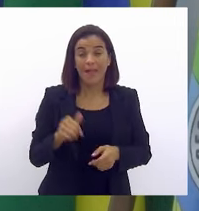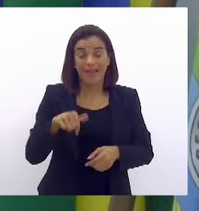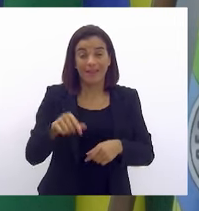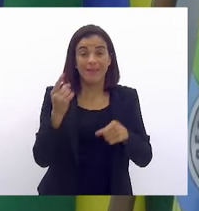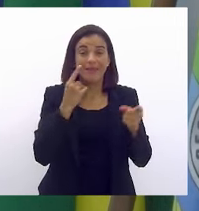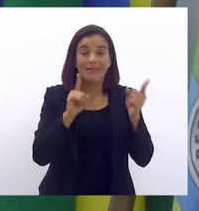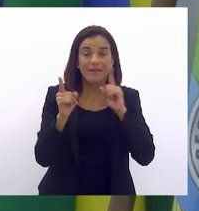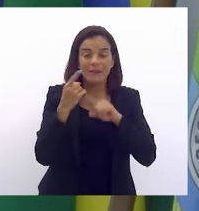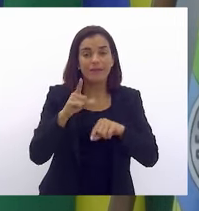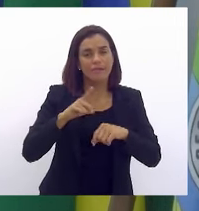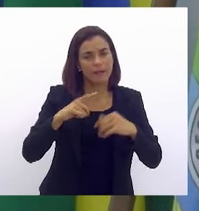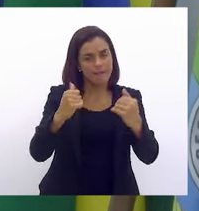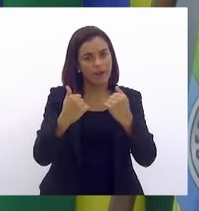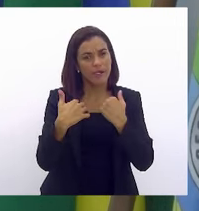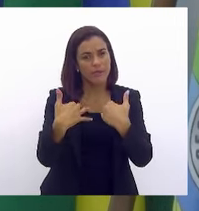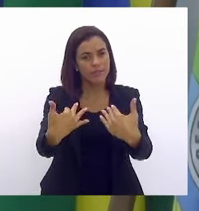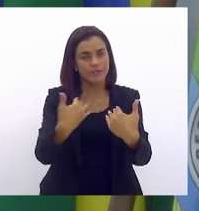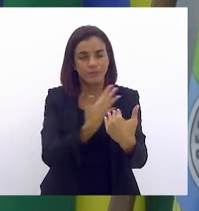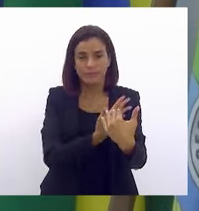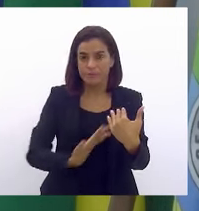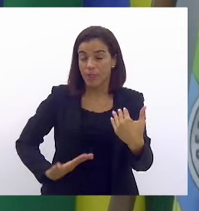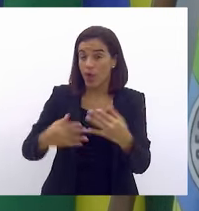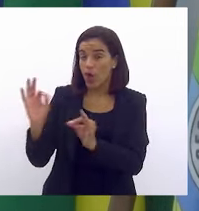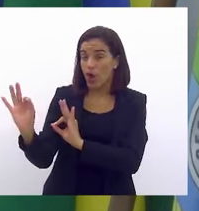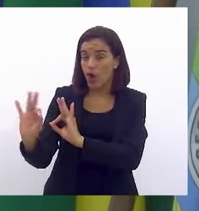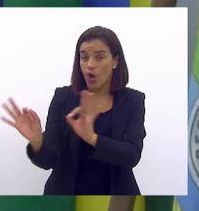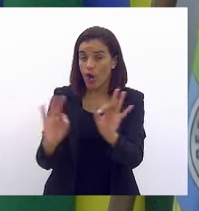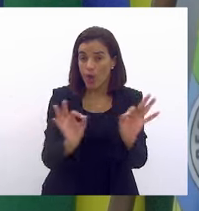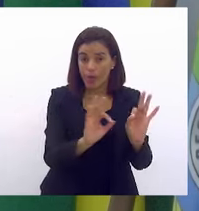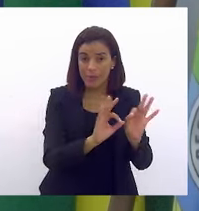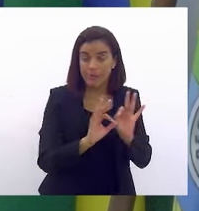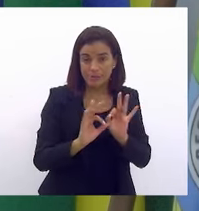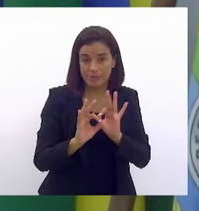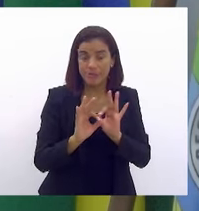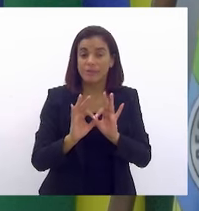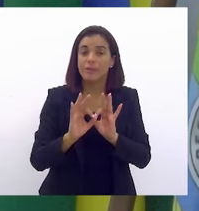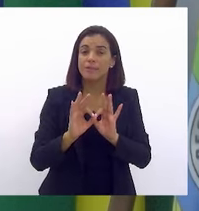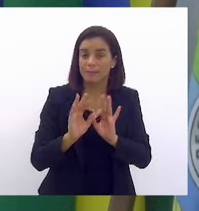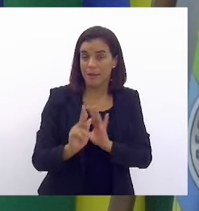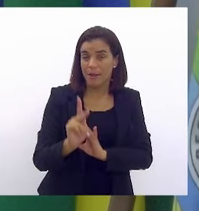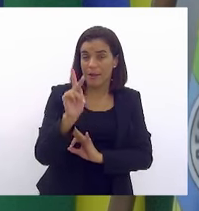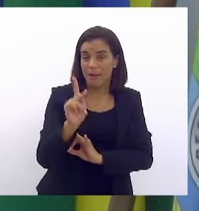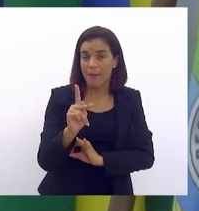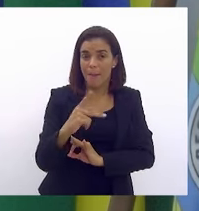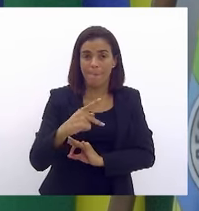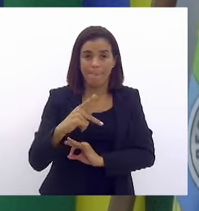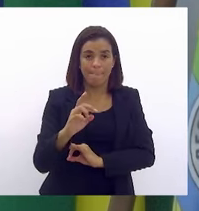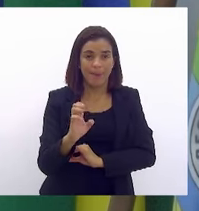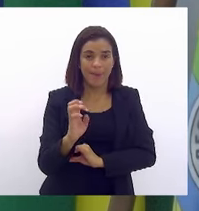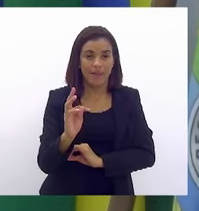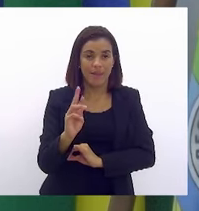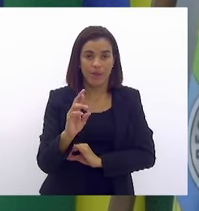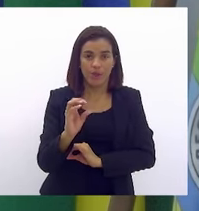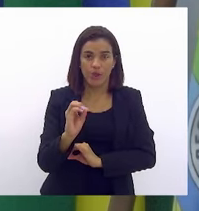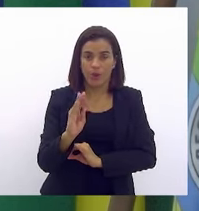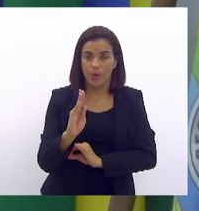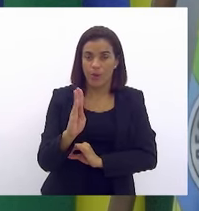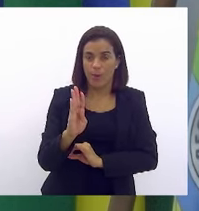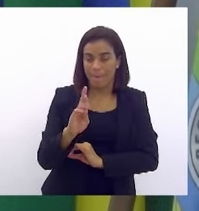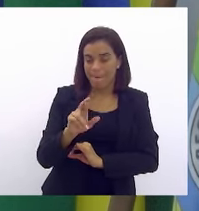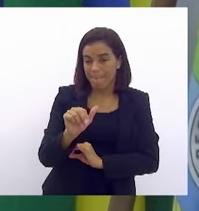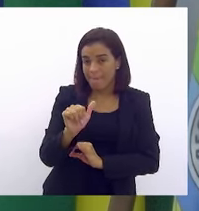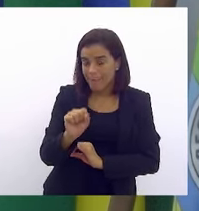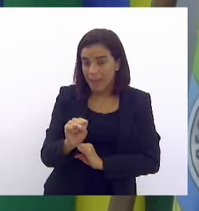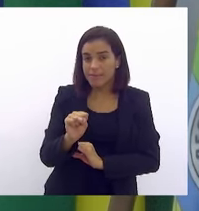teve audiência pública organizada pela Petrobras, a etapa 4 de exploração de petróleo,